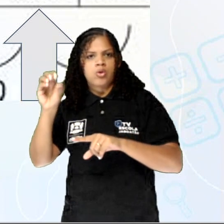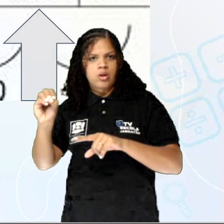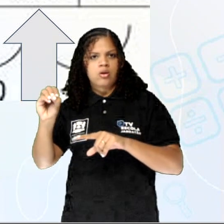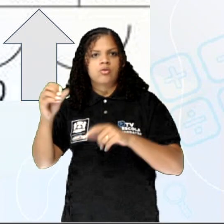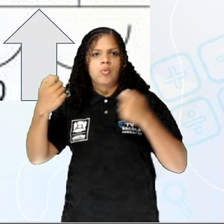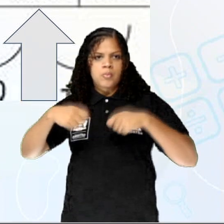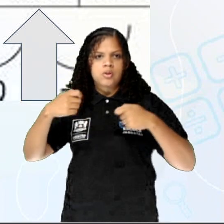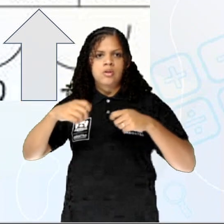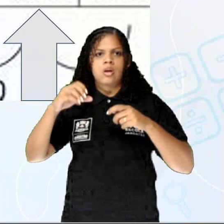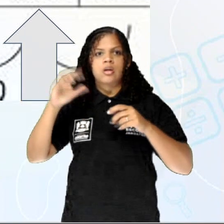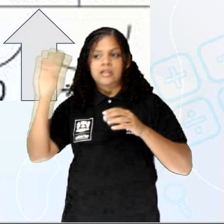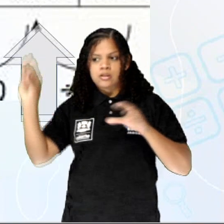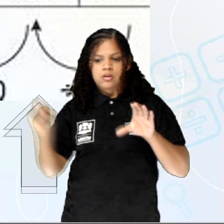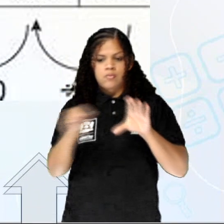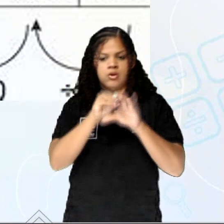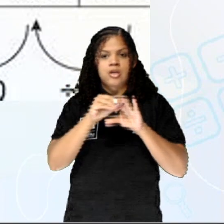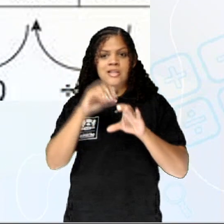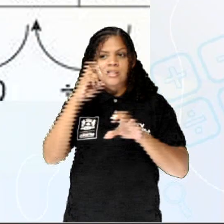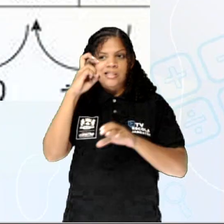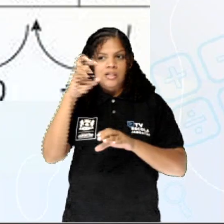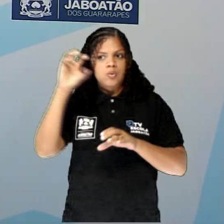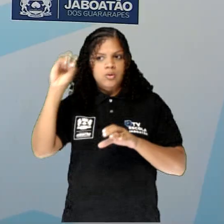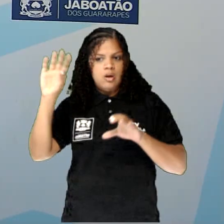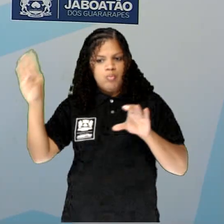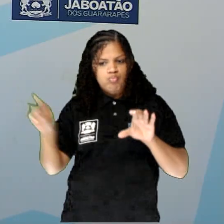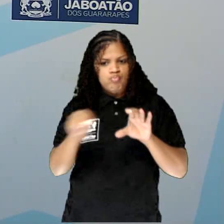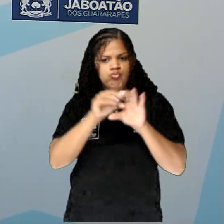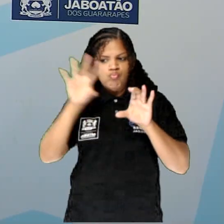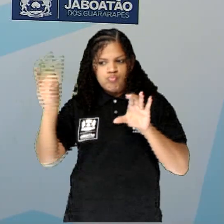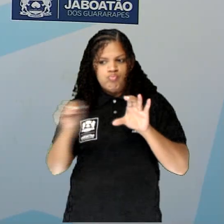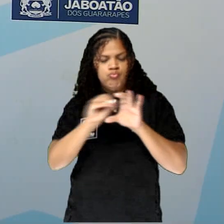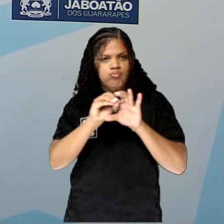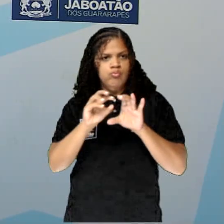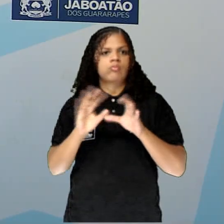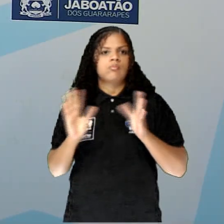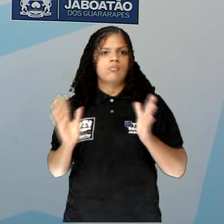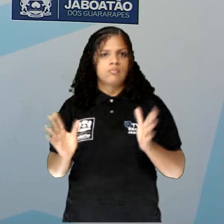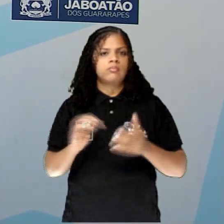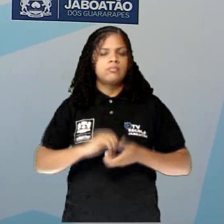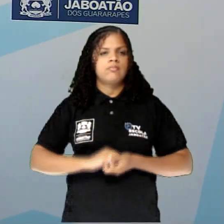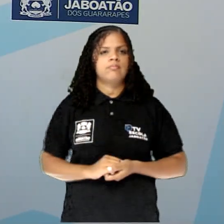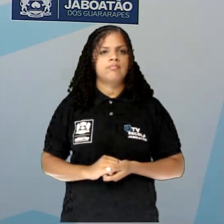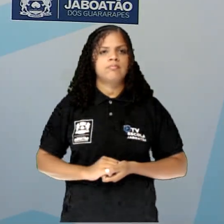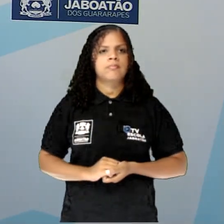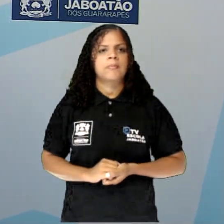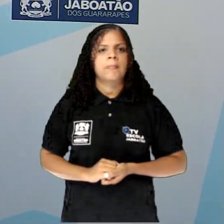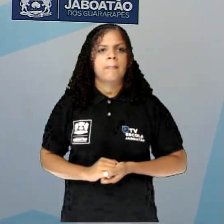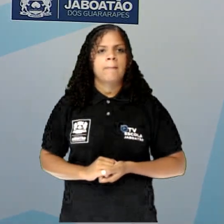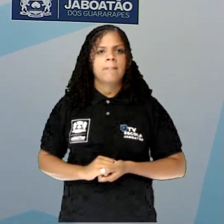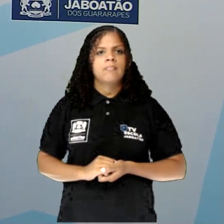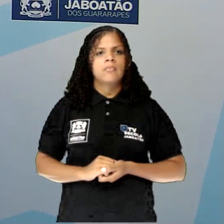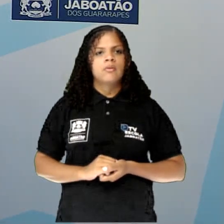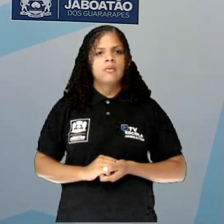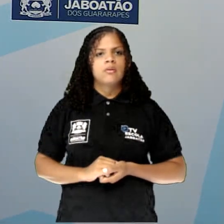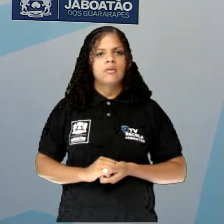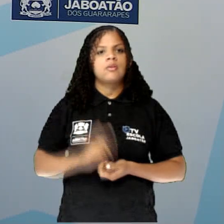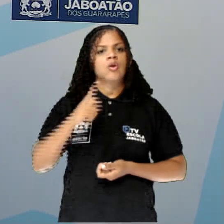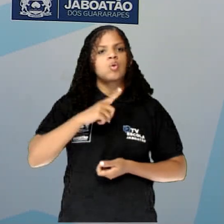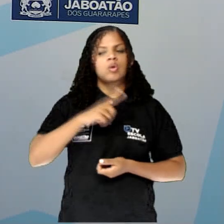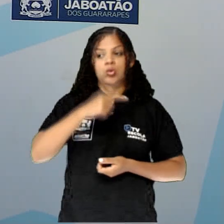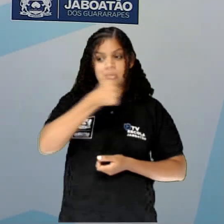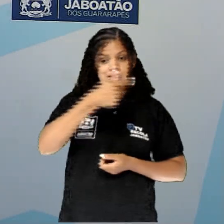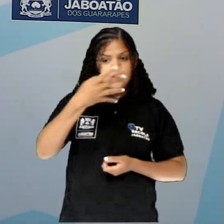quilômetros, que é o tamanho real, e dividir por 7 centímetros, que é o tamanho que ele quer no desenho, tá? E aí, para a gente poder fazer